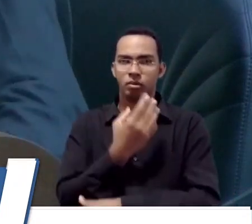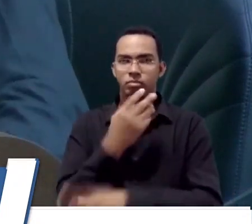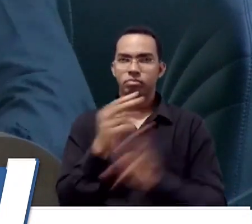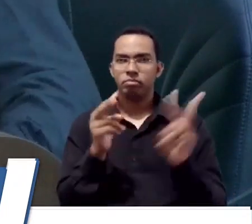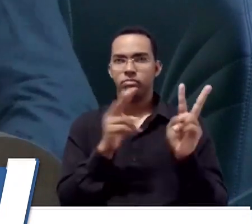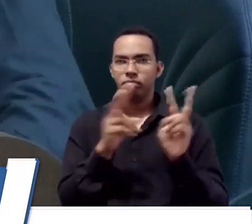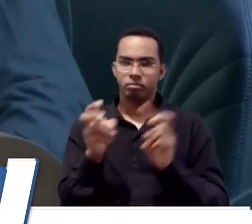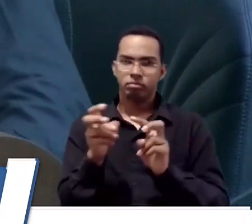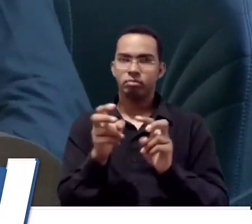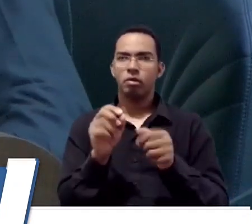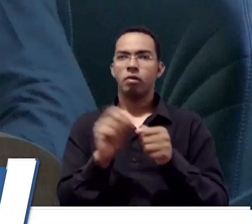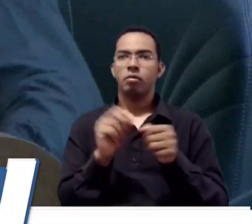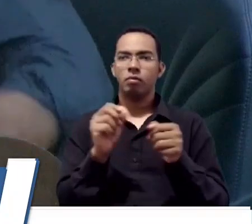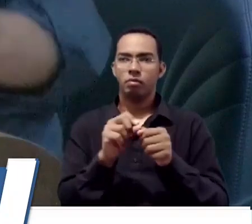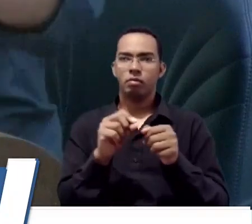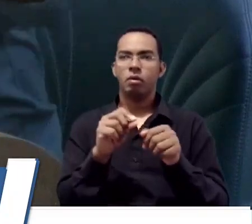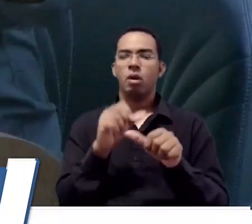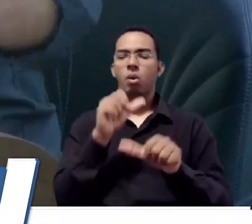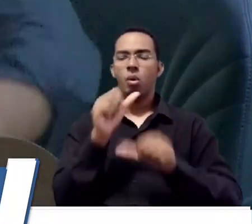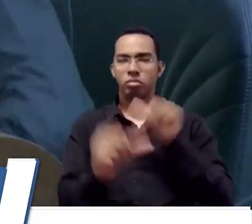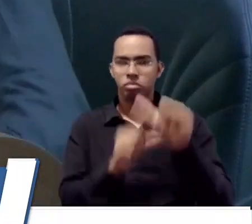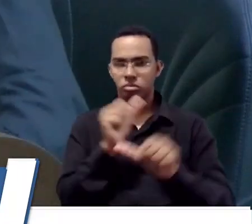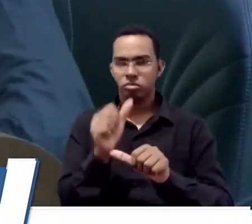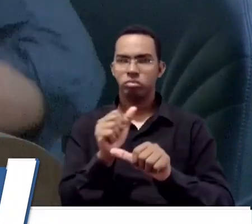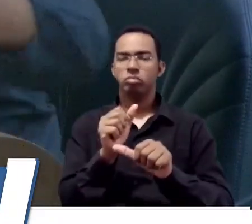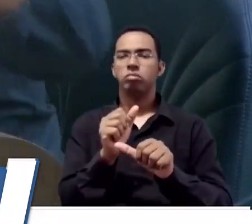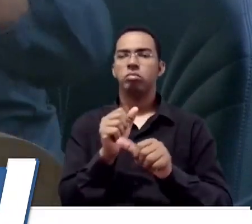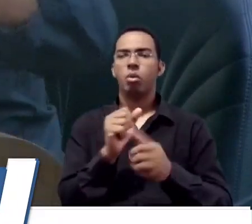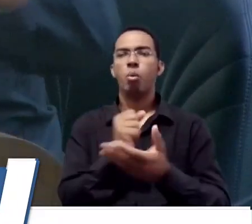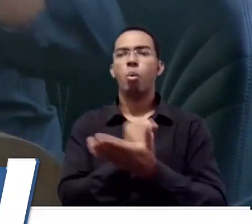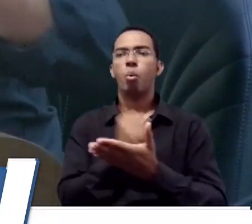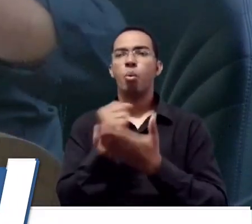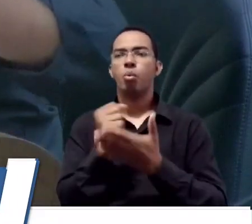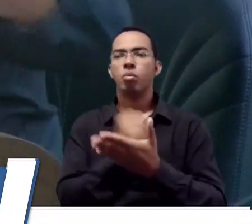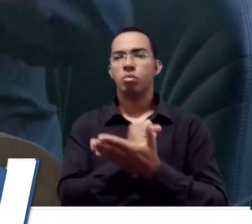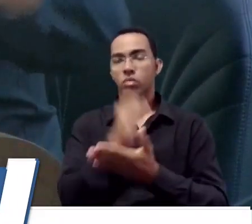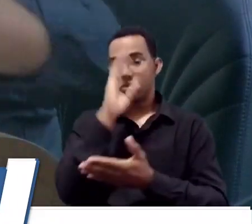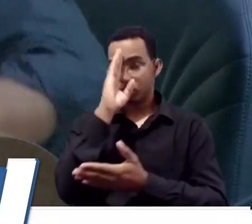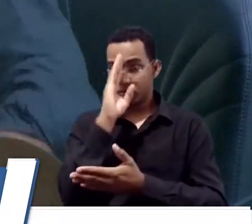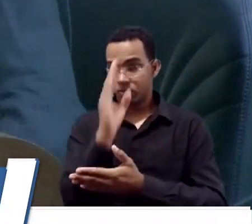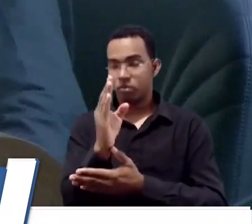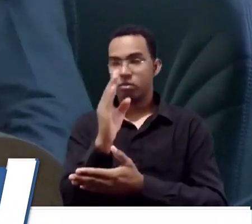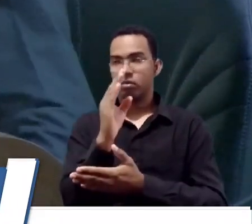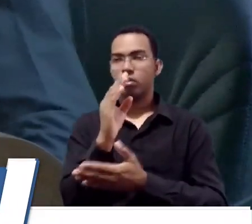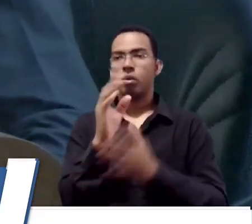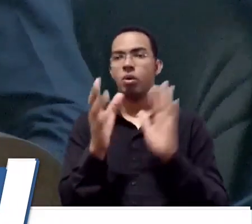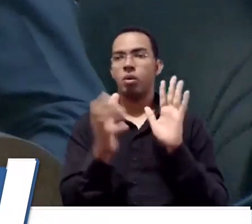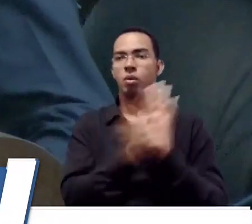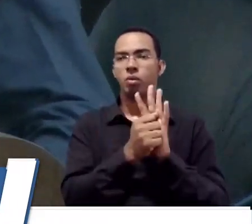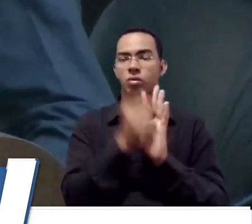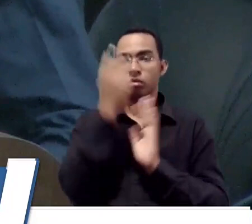de fazer qualquer mudança em relação, principalmente, ao patrimônio